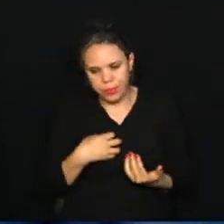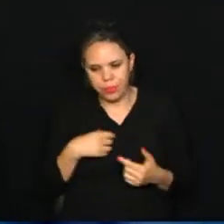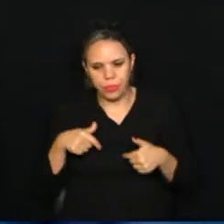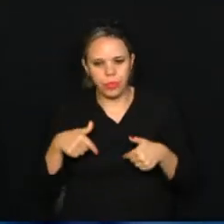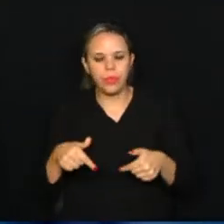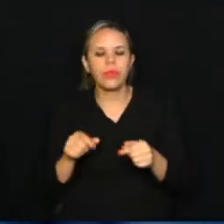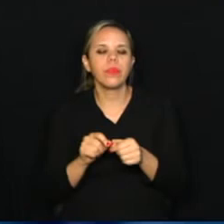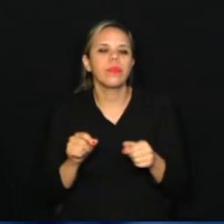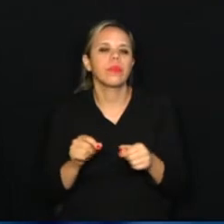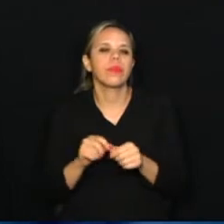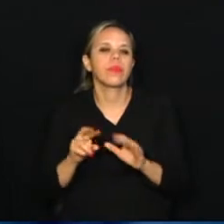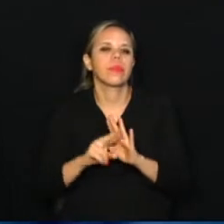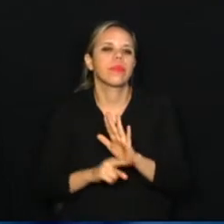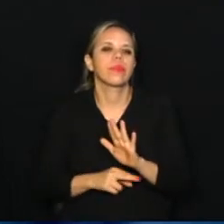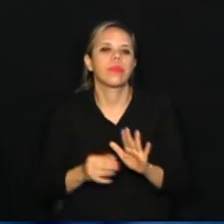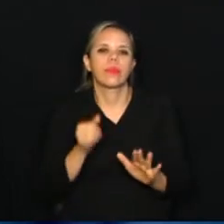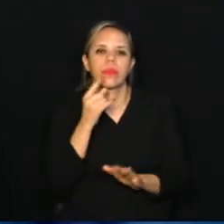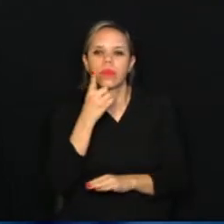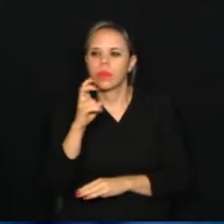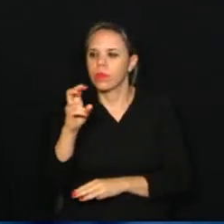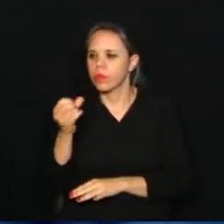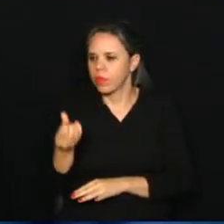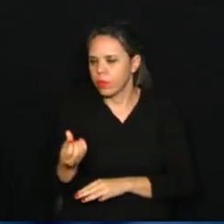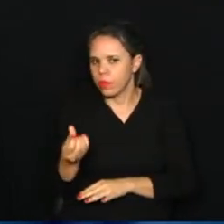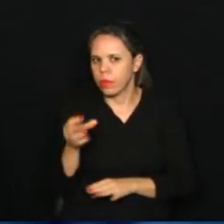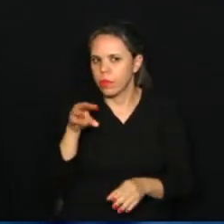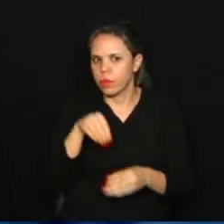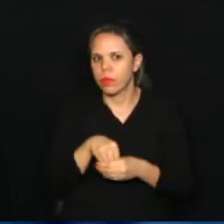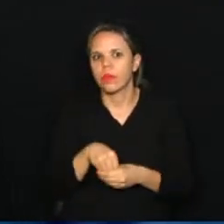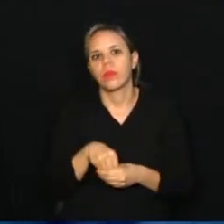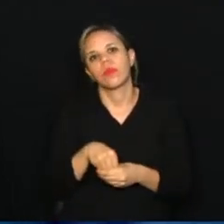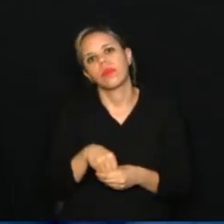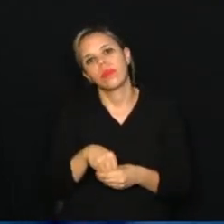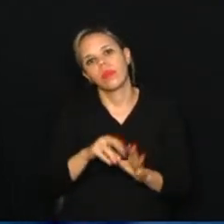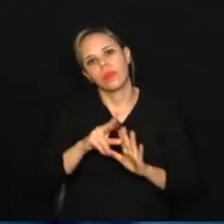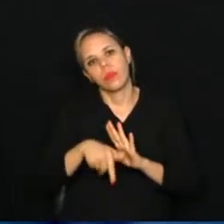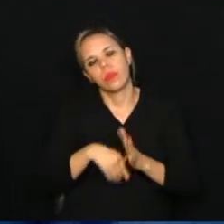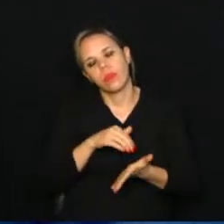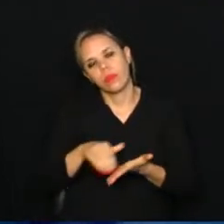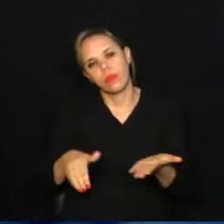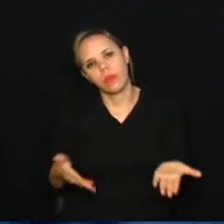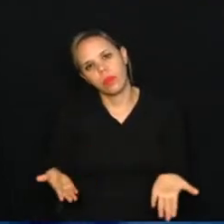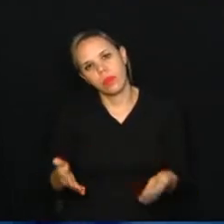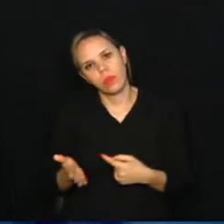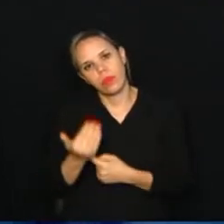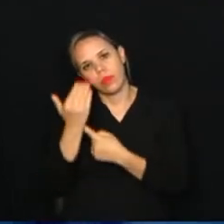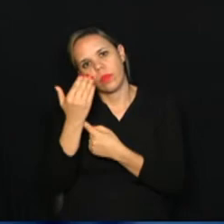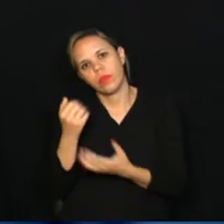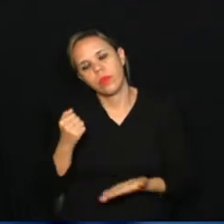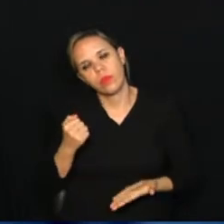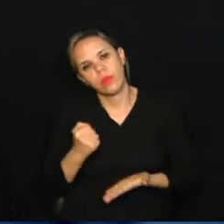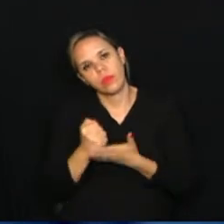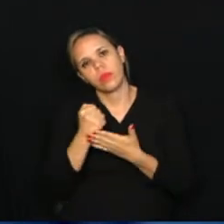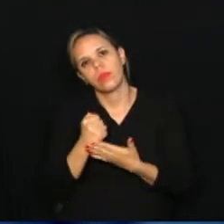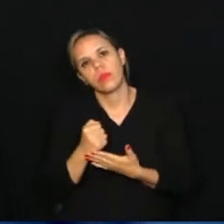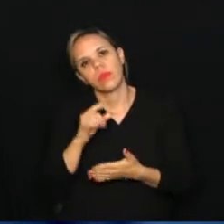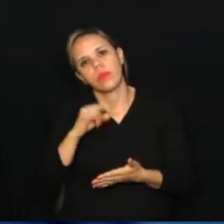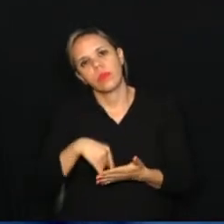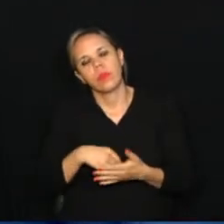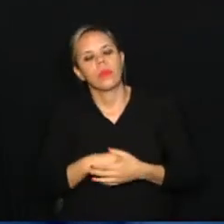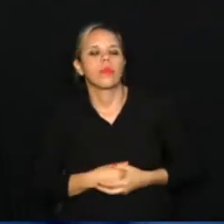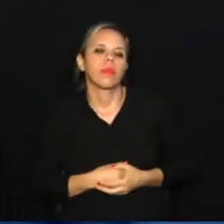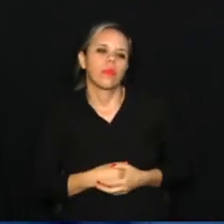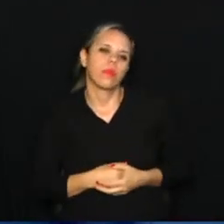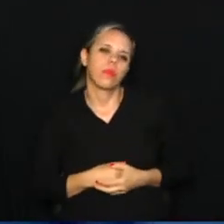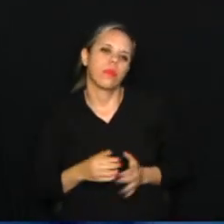atuação, tanto do protocolo quanto do 156, dentro das várias secretarias. Então, a tecnologia ajuda a acolher o documento, né, a acolher